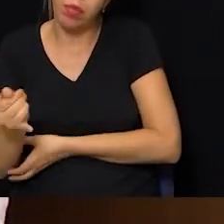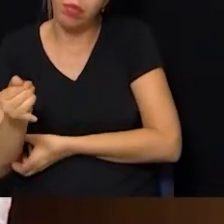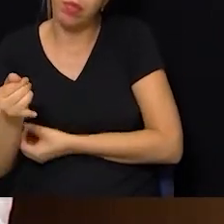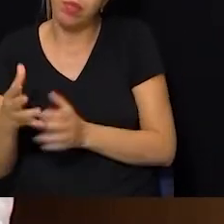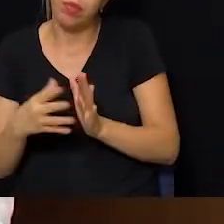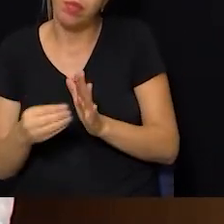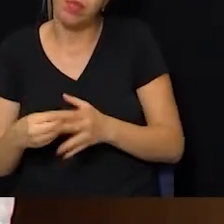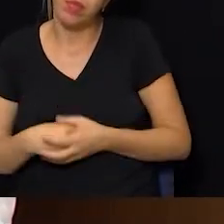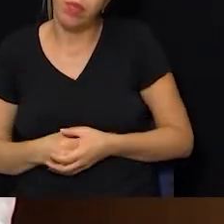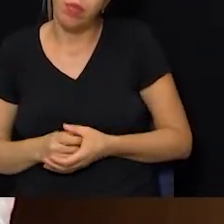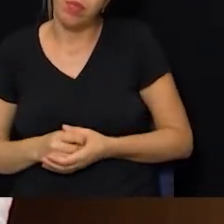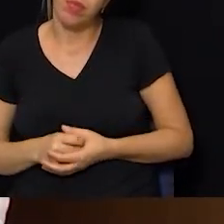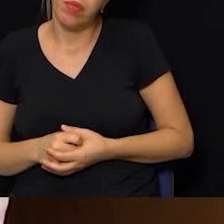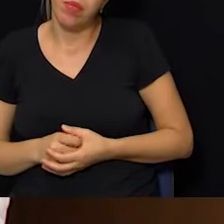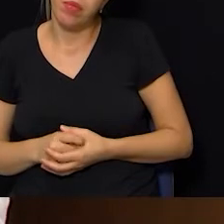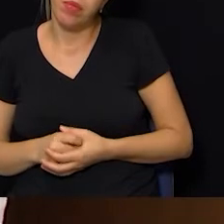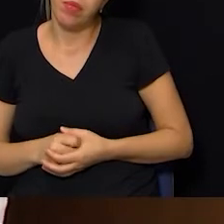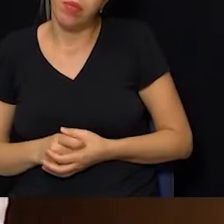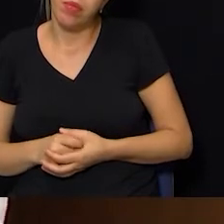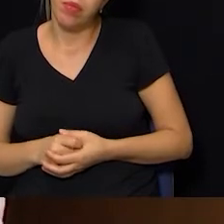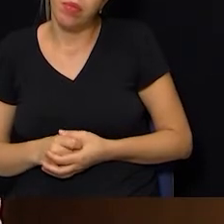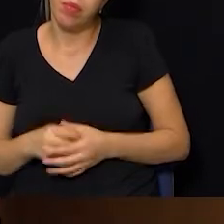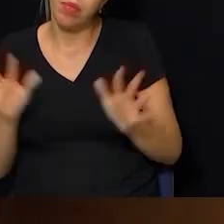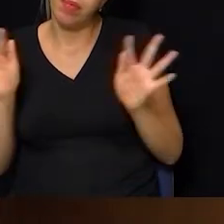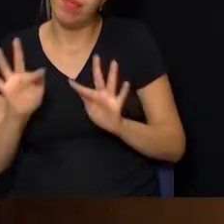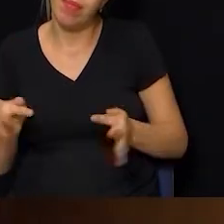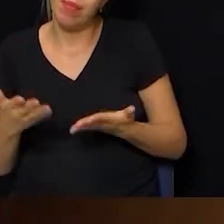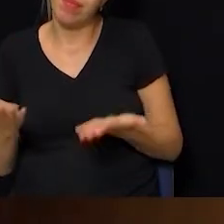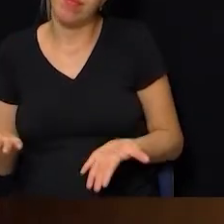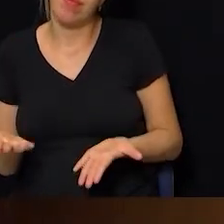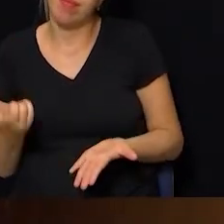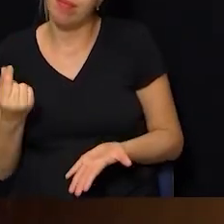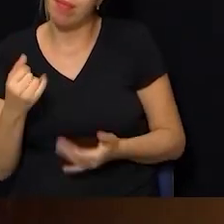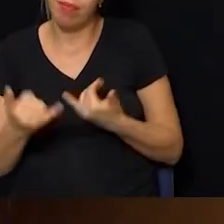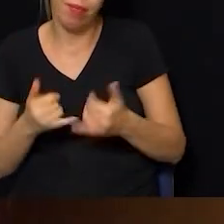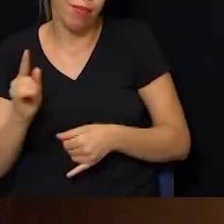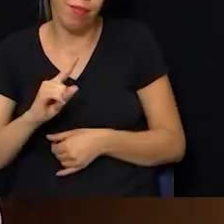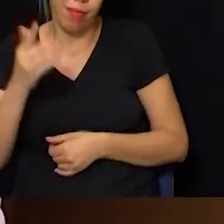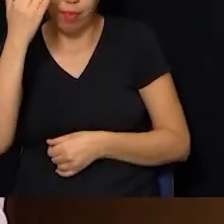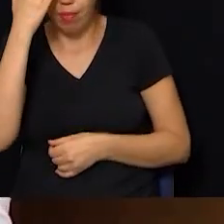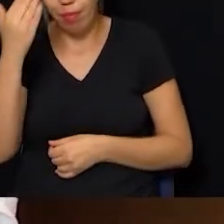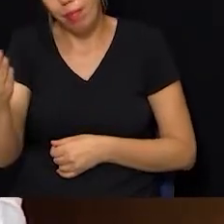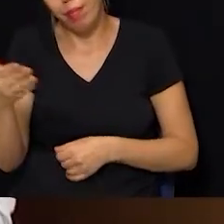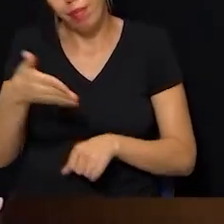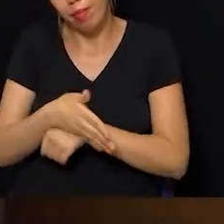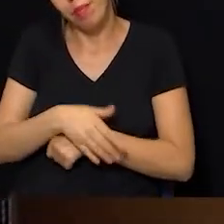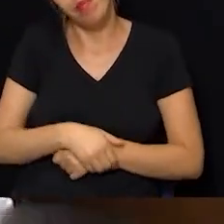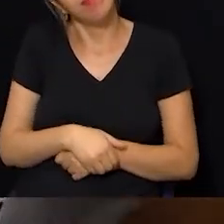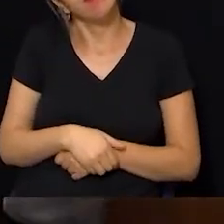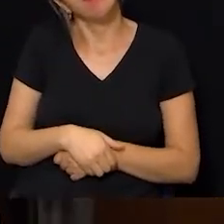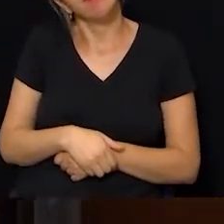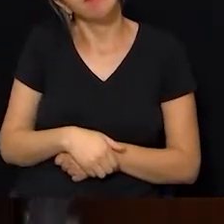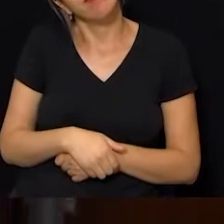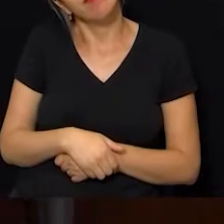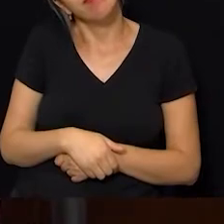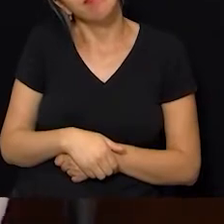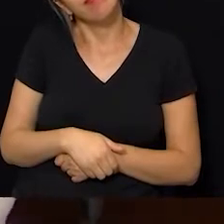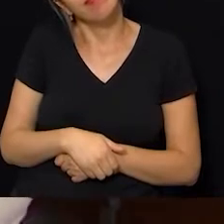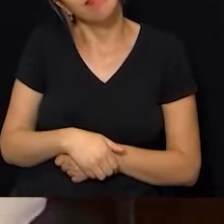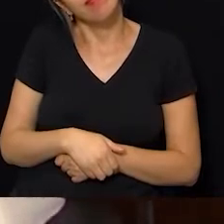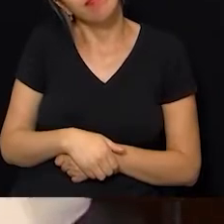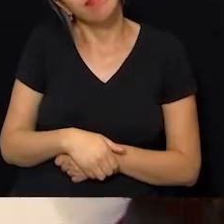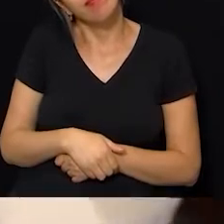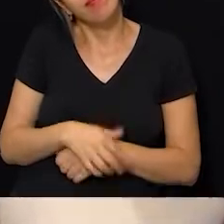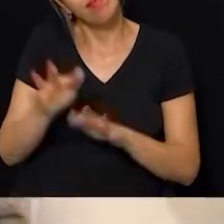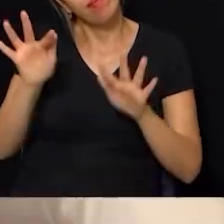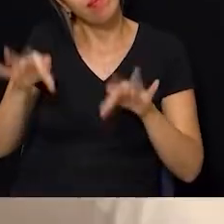essa modalidade e seja feliz. Com dinheiro não se brinca. Muito obrigada pela sua participação. Imagina, obrigada a vocês.